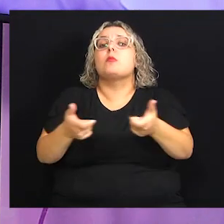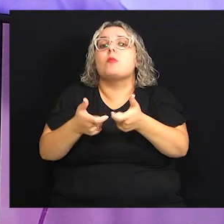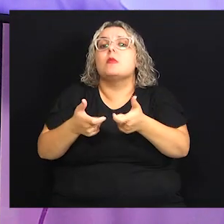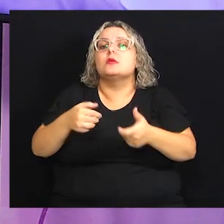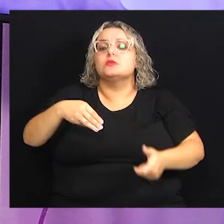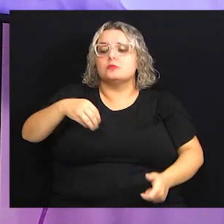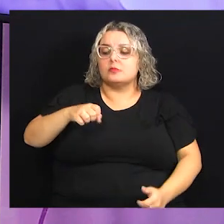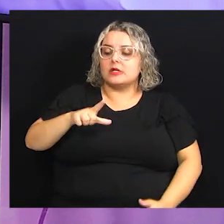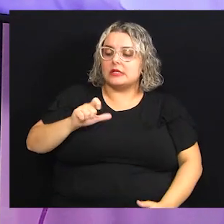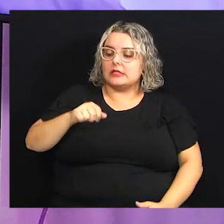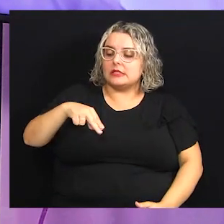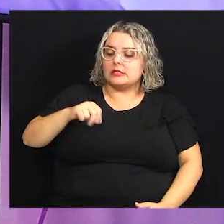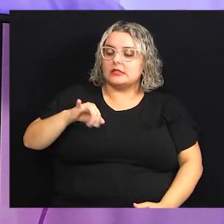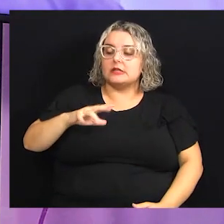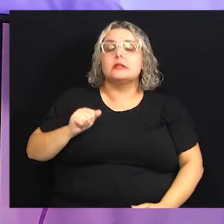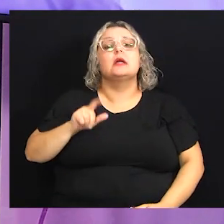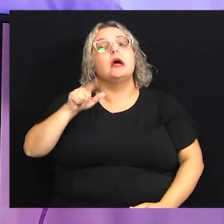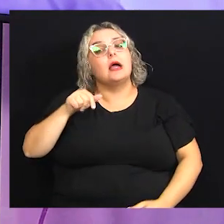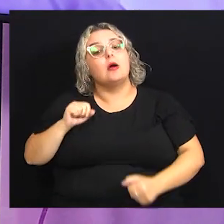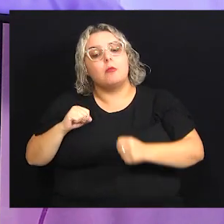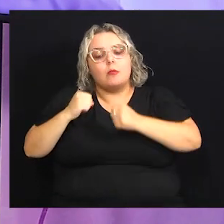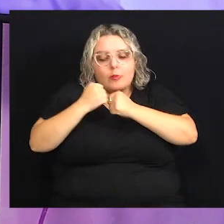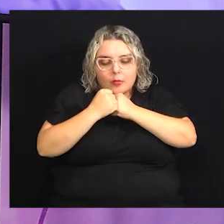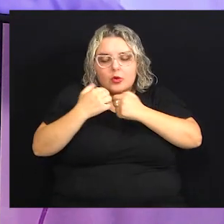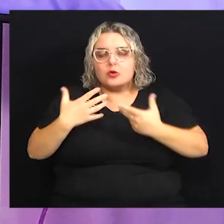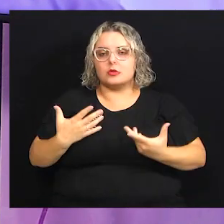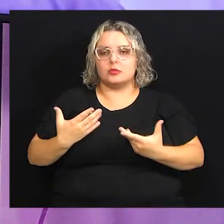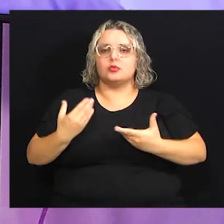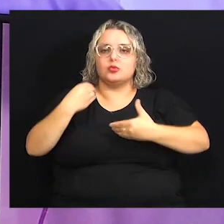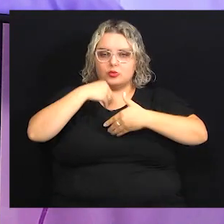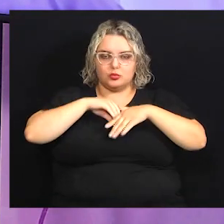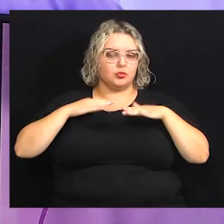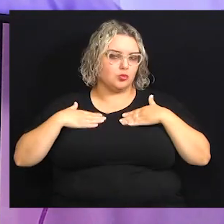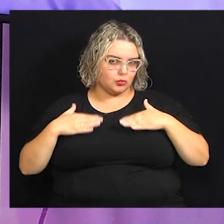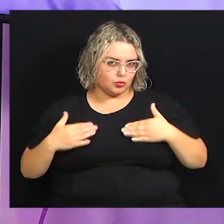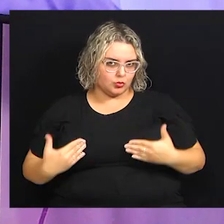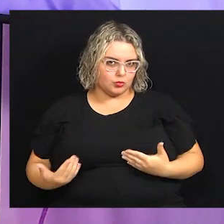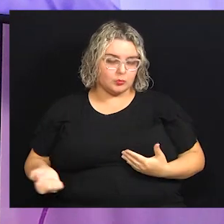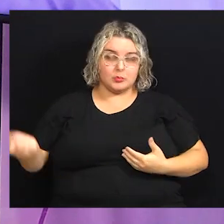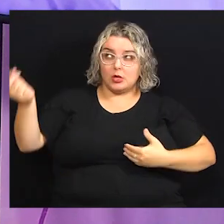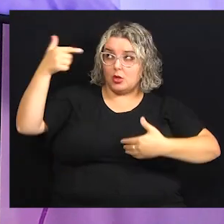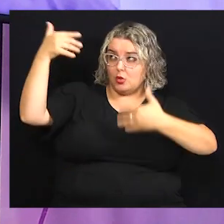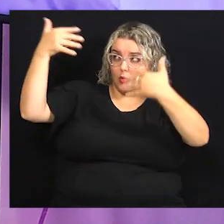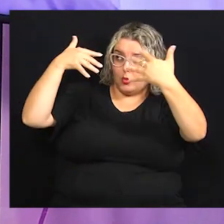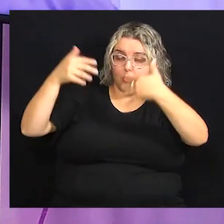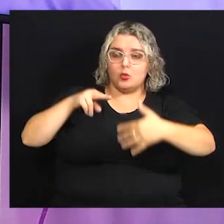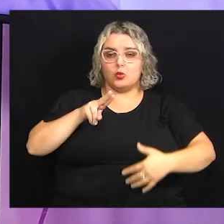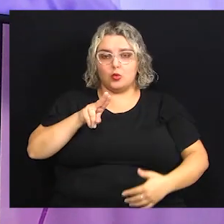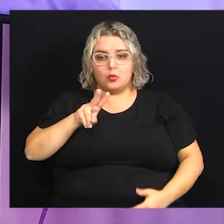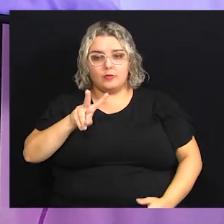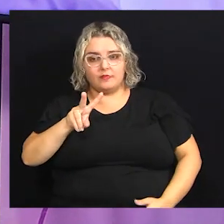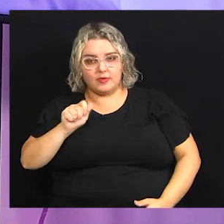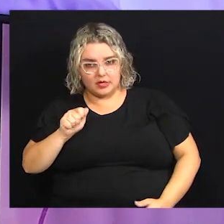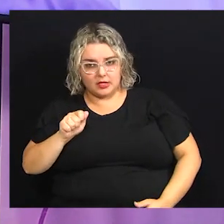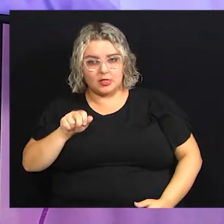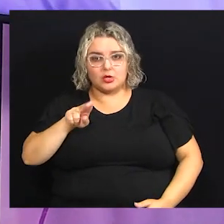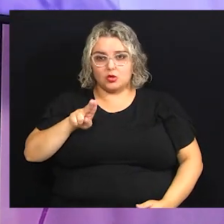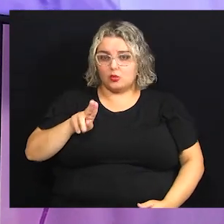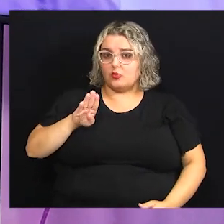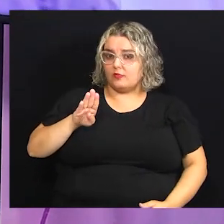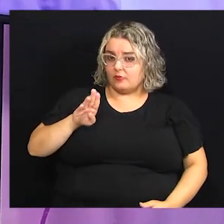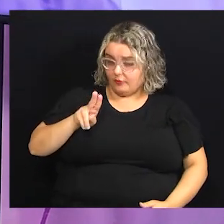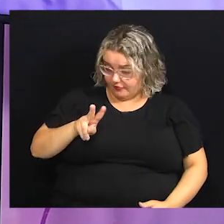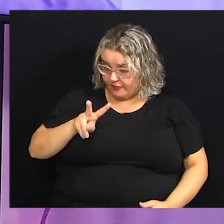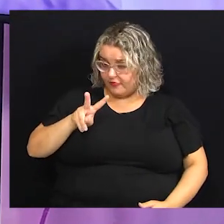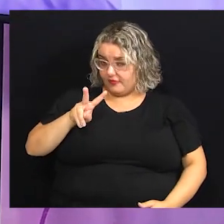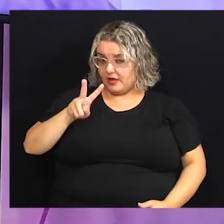menos melanina, a melanina ela acaba funcionando como um fator protetor à exposição aos raios UVA e UVB principalmente.